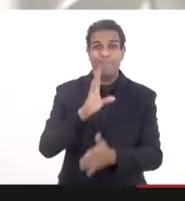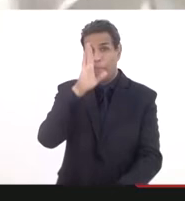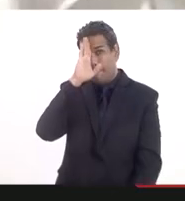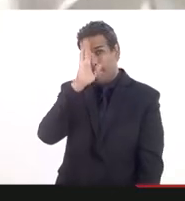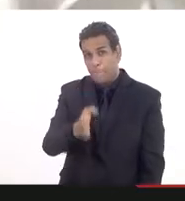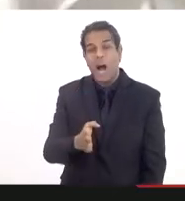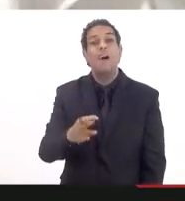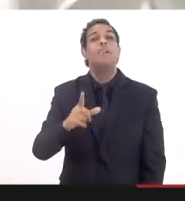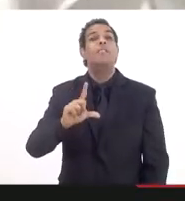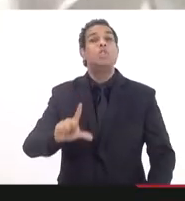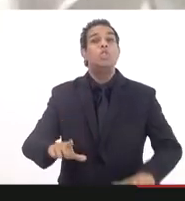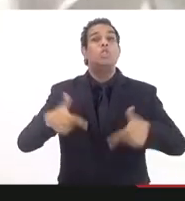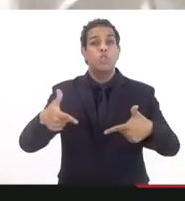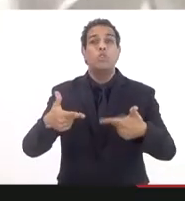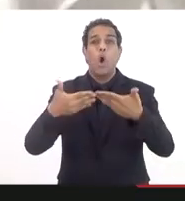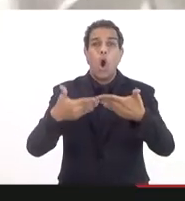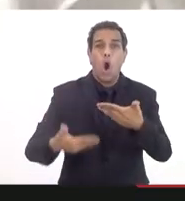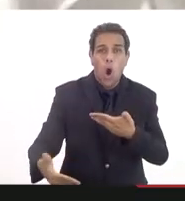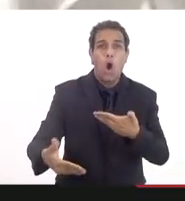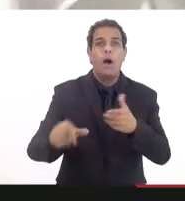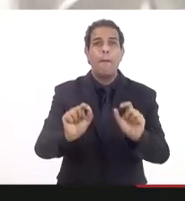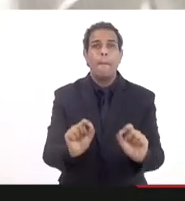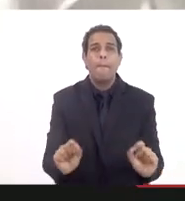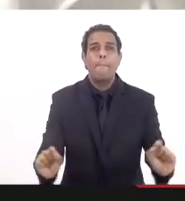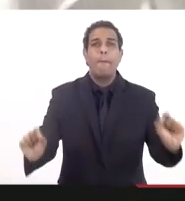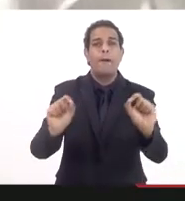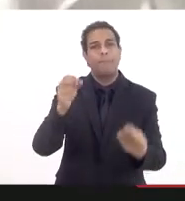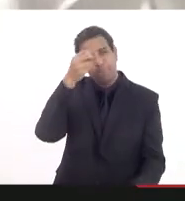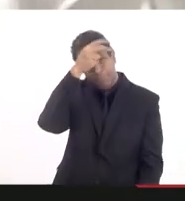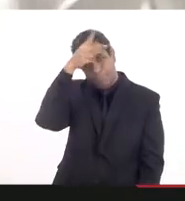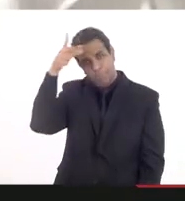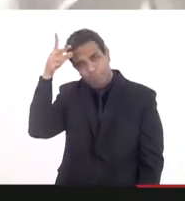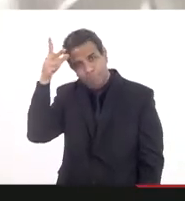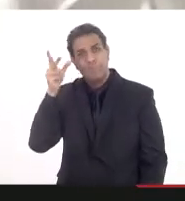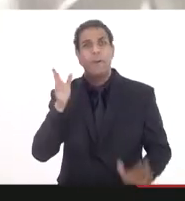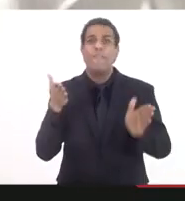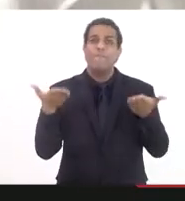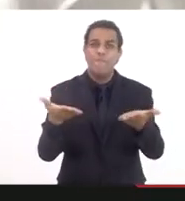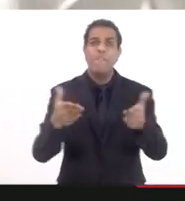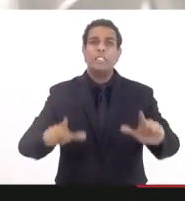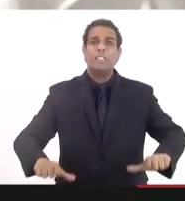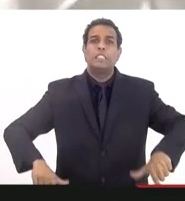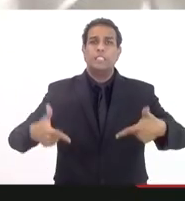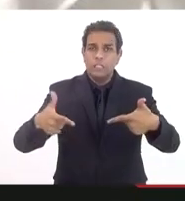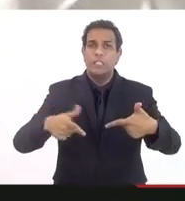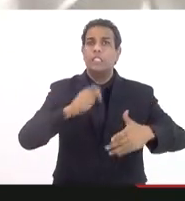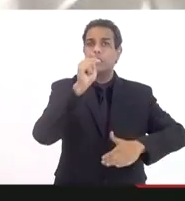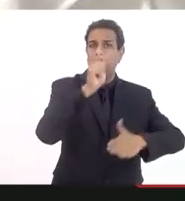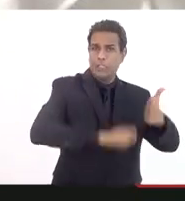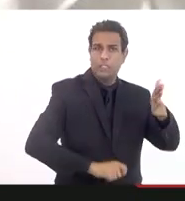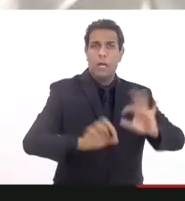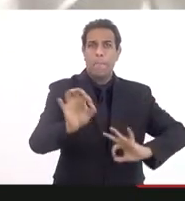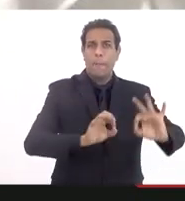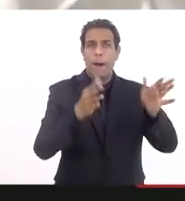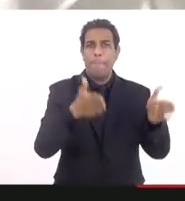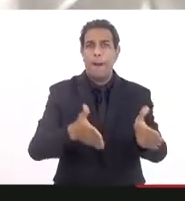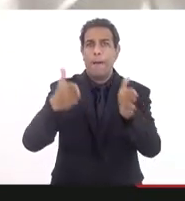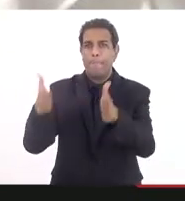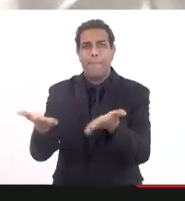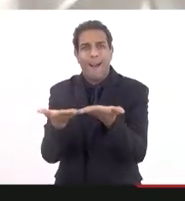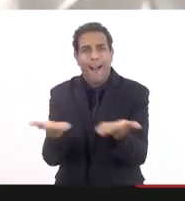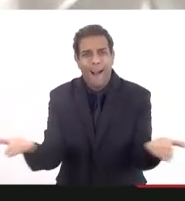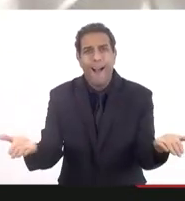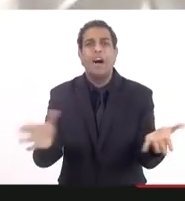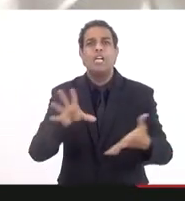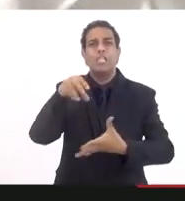de recursos para os municípios, né, para a execução das ações previstas no plano voltados para